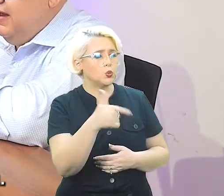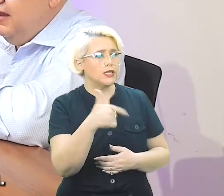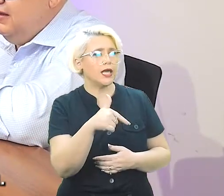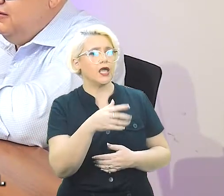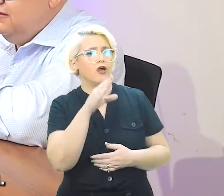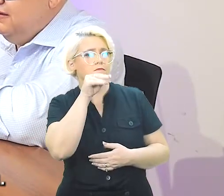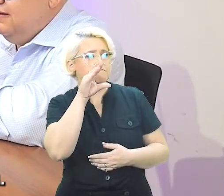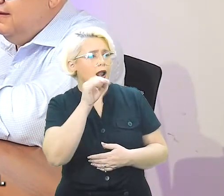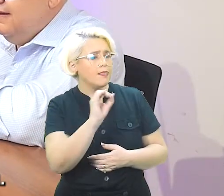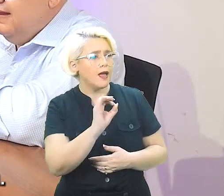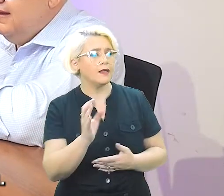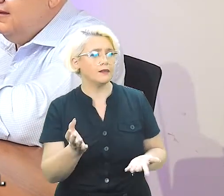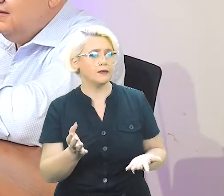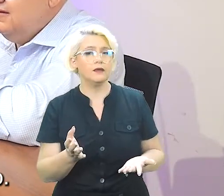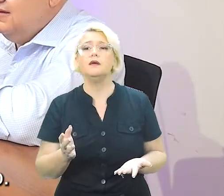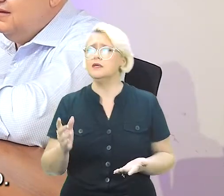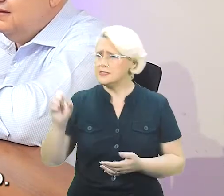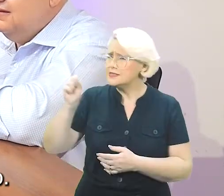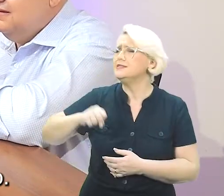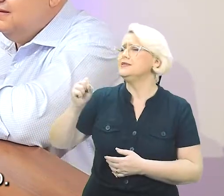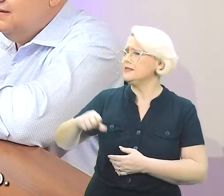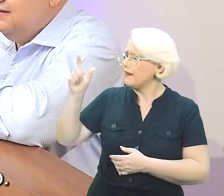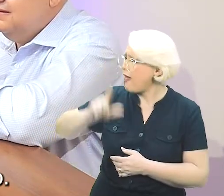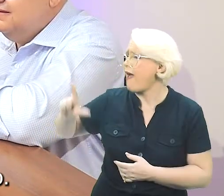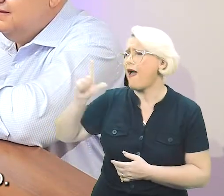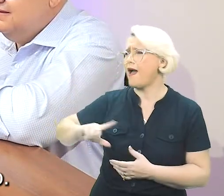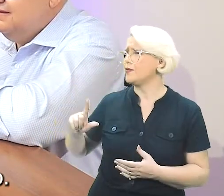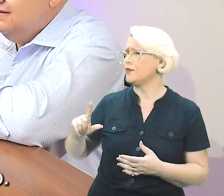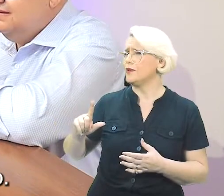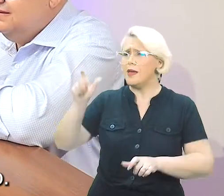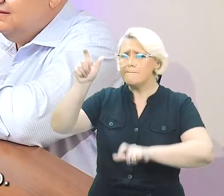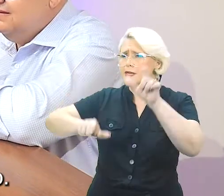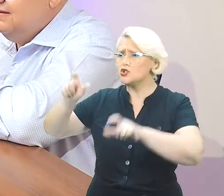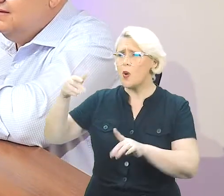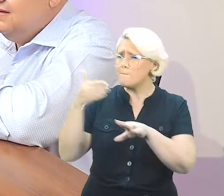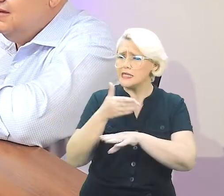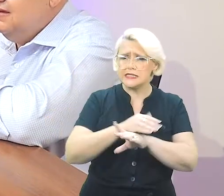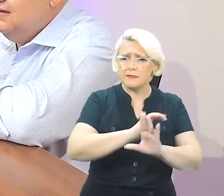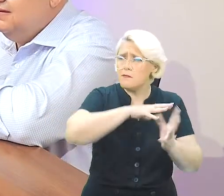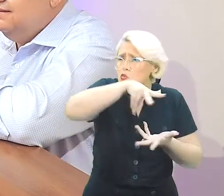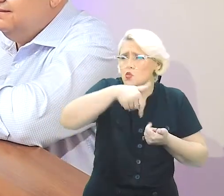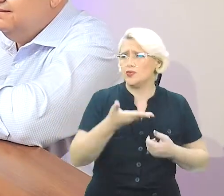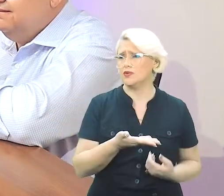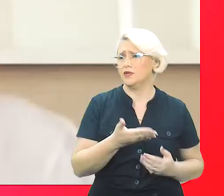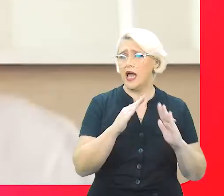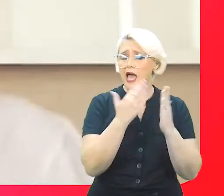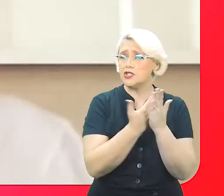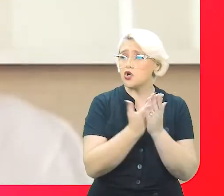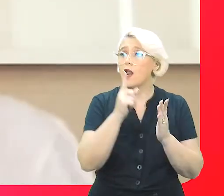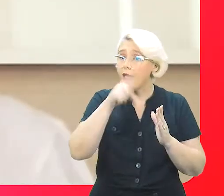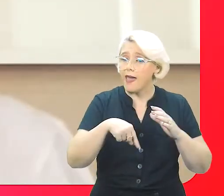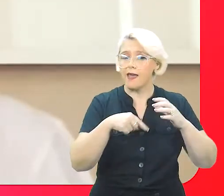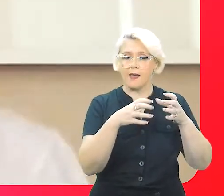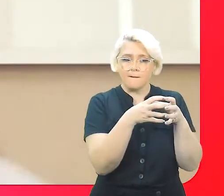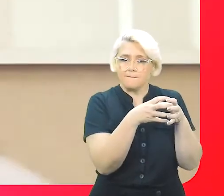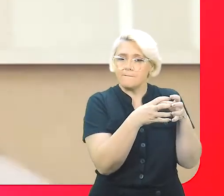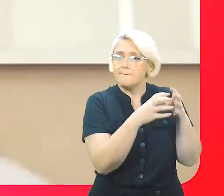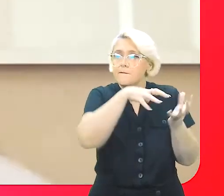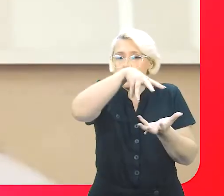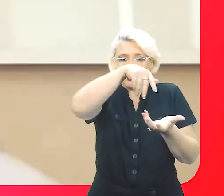não falam? É a menor dúvida. Sim. Essas pessoas fazem parte do mundo. Sim. A escola é uma parte desse